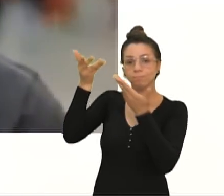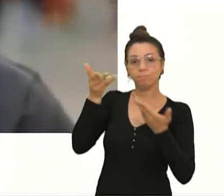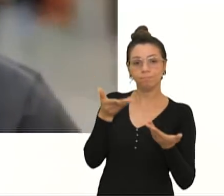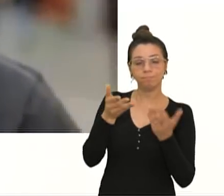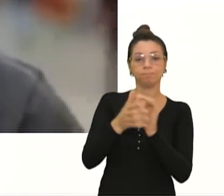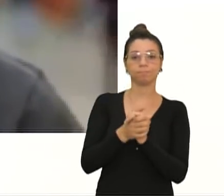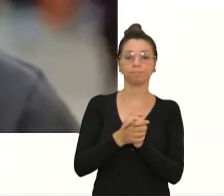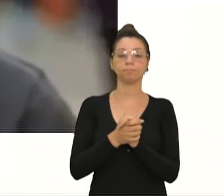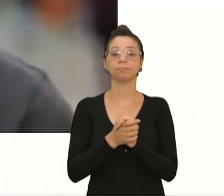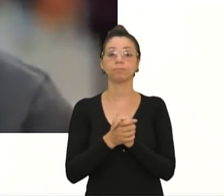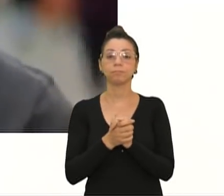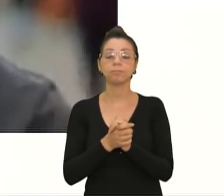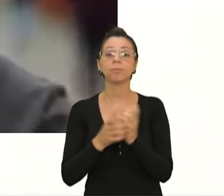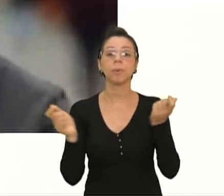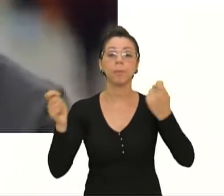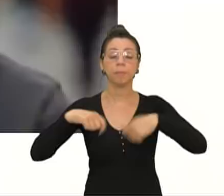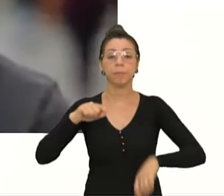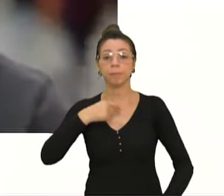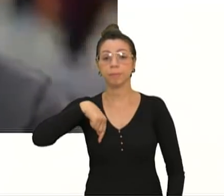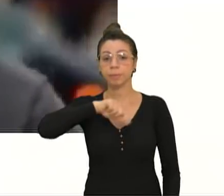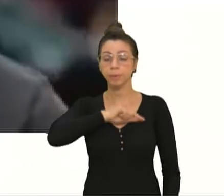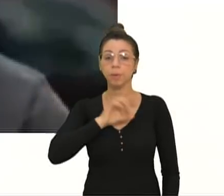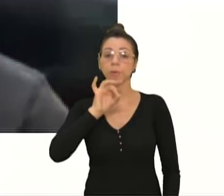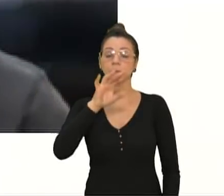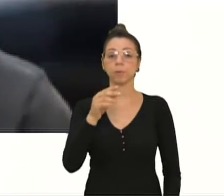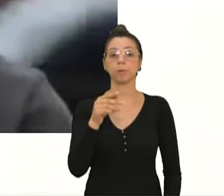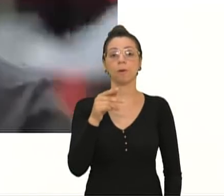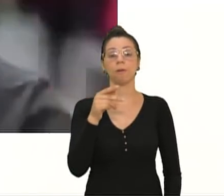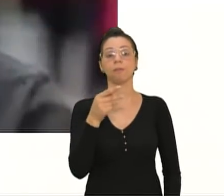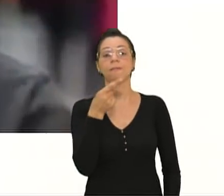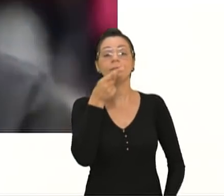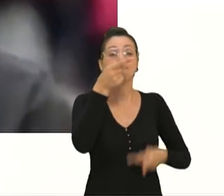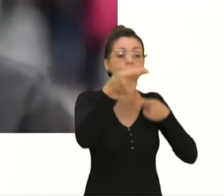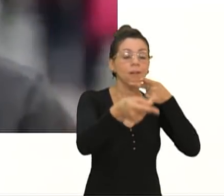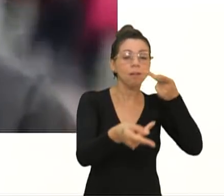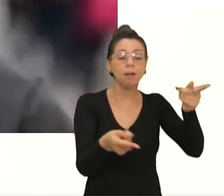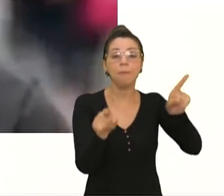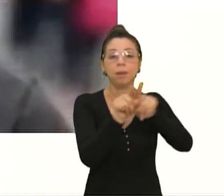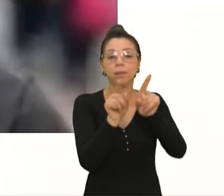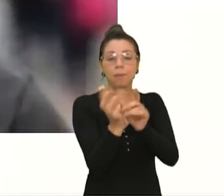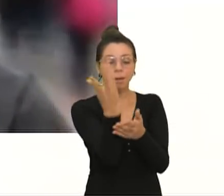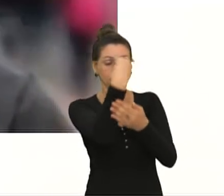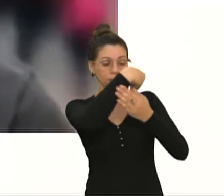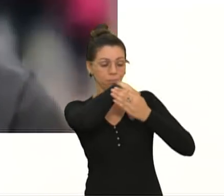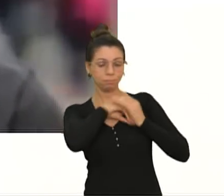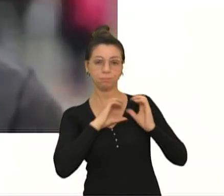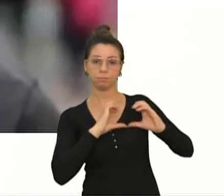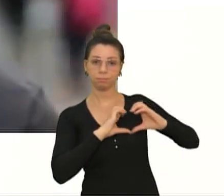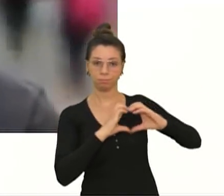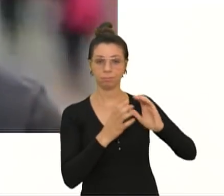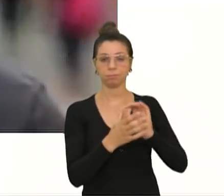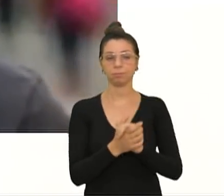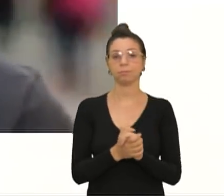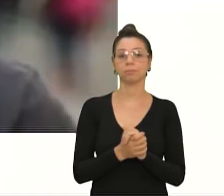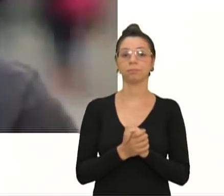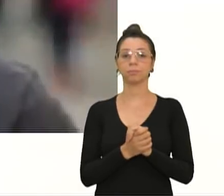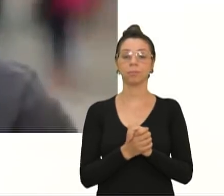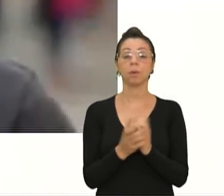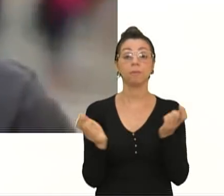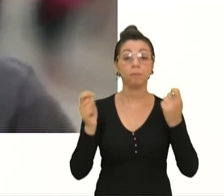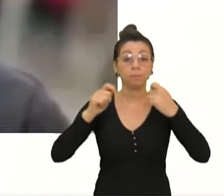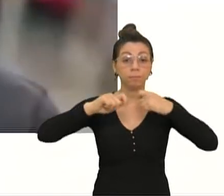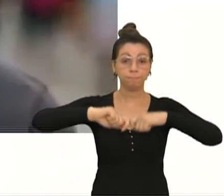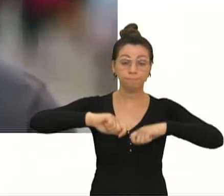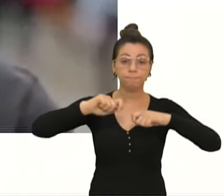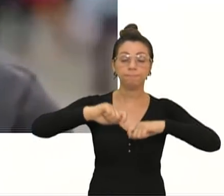uma mensagem que precisa não estar só na nossa boca, mas precisa estar dentro do nosso coração. Você